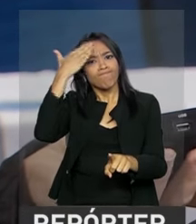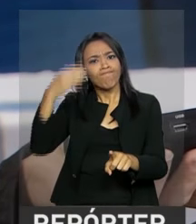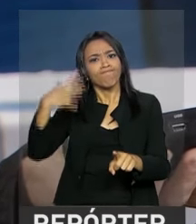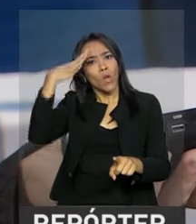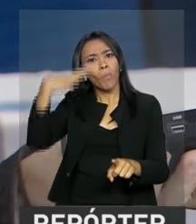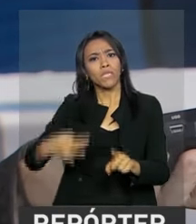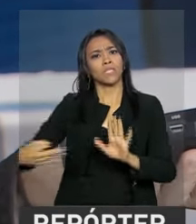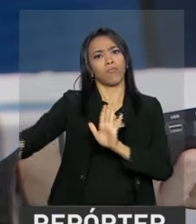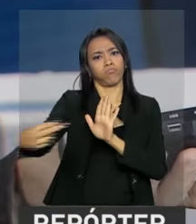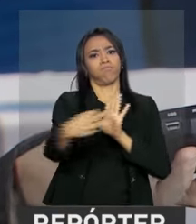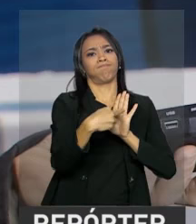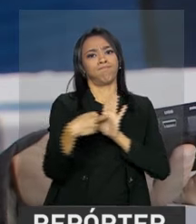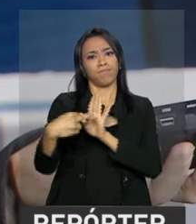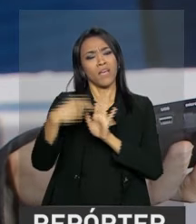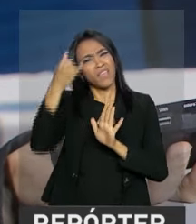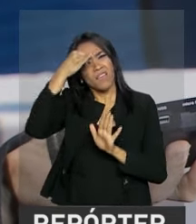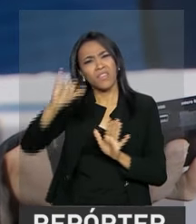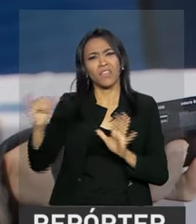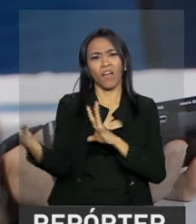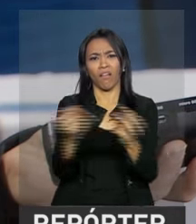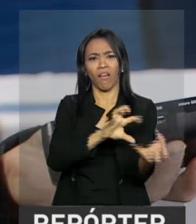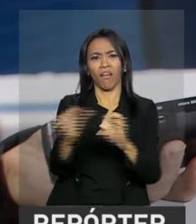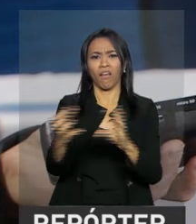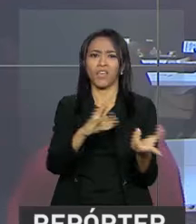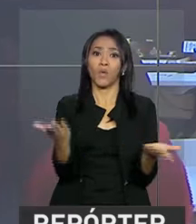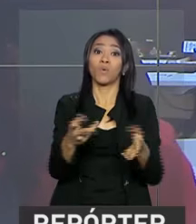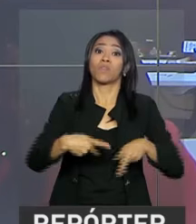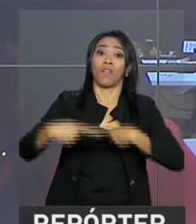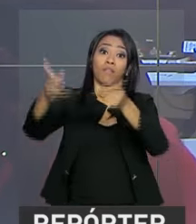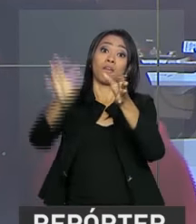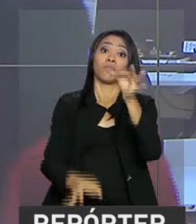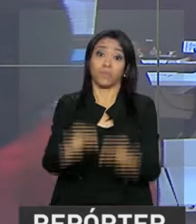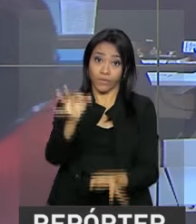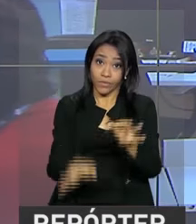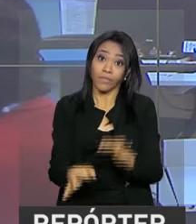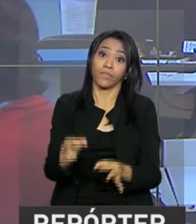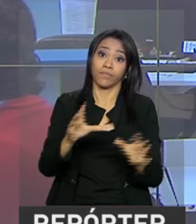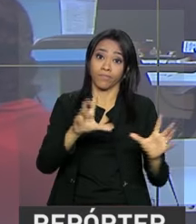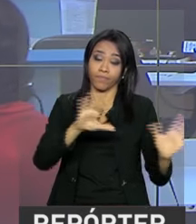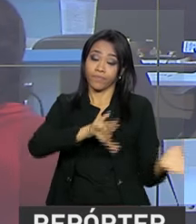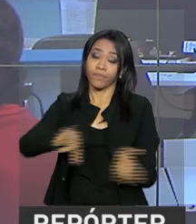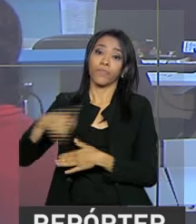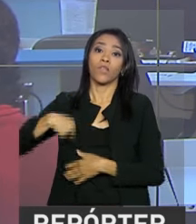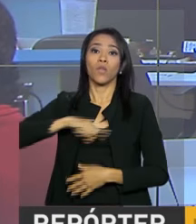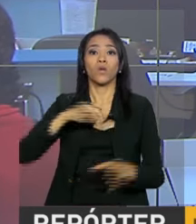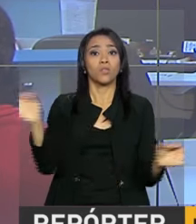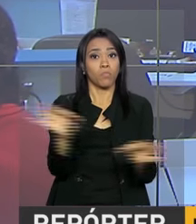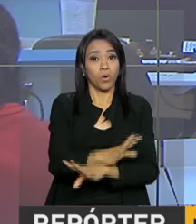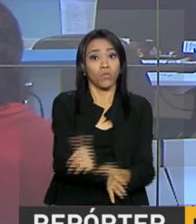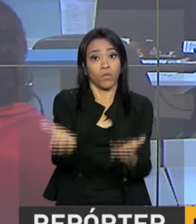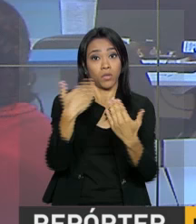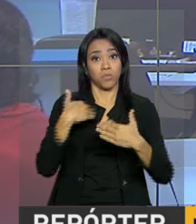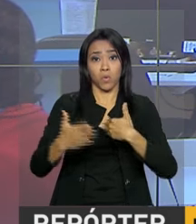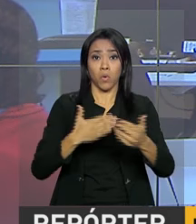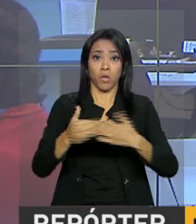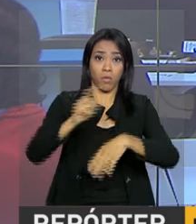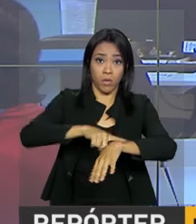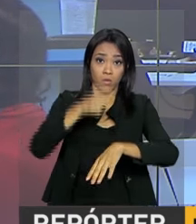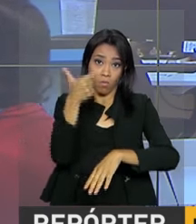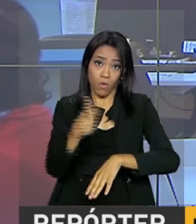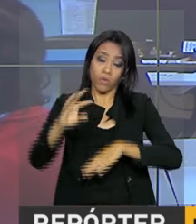além de diminuição de conflitos que hoje são levados ao judiciário nós ficamos por aqui voltamos a qualquer momento com outras